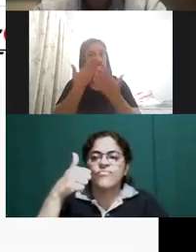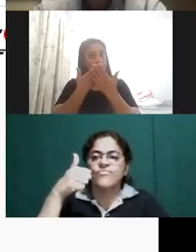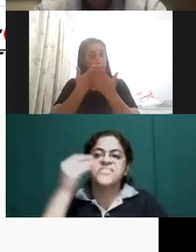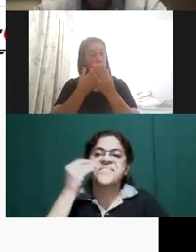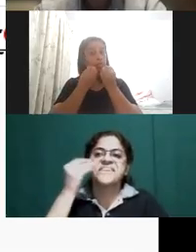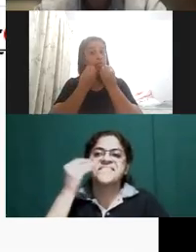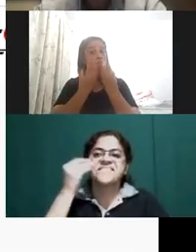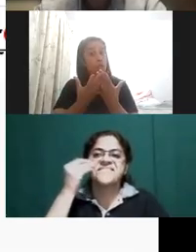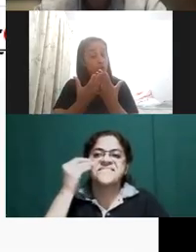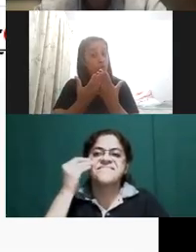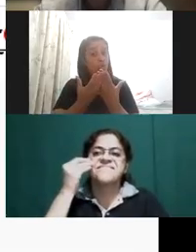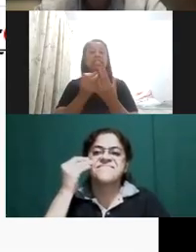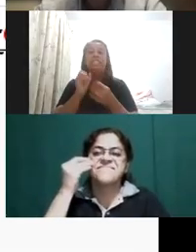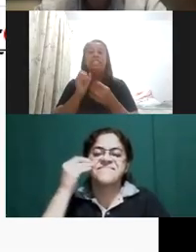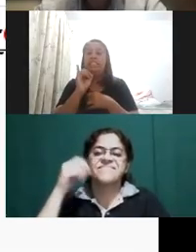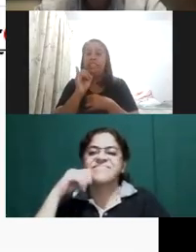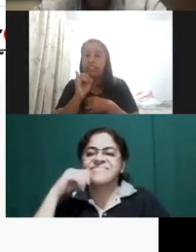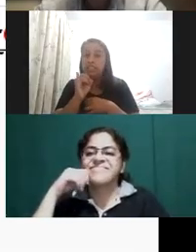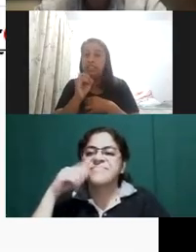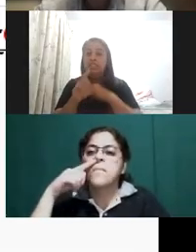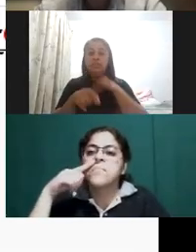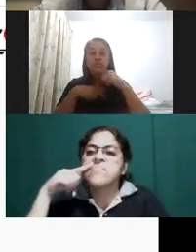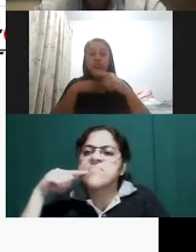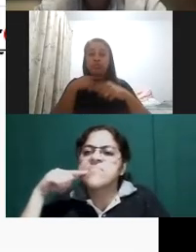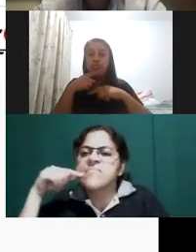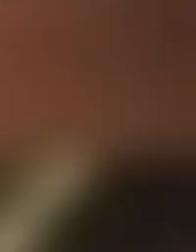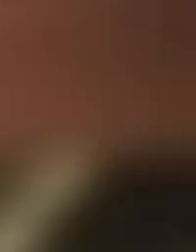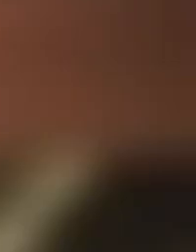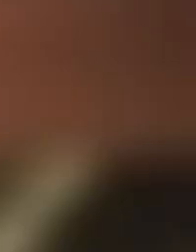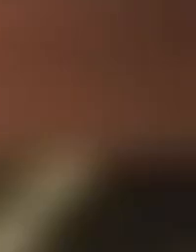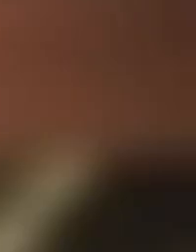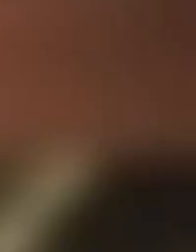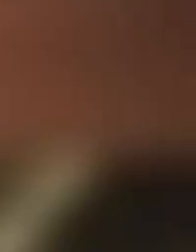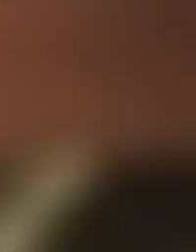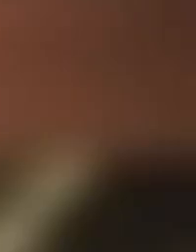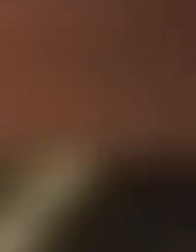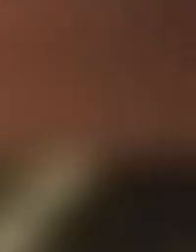alguma dúvida, né? Vocês podem aí trabalhar em cima disso. Tá legal?